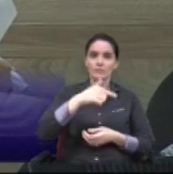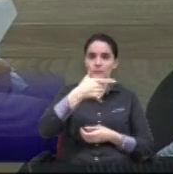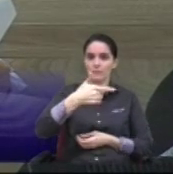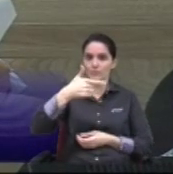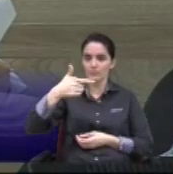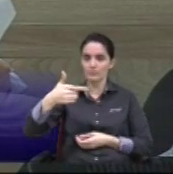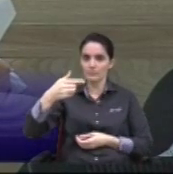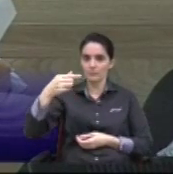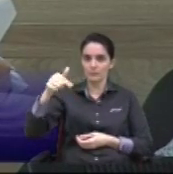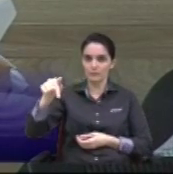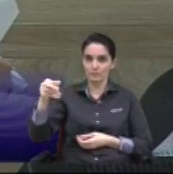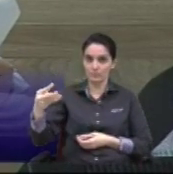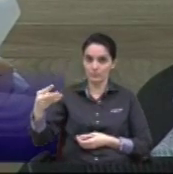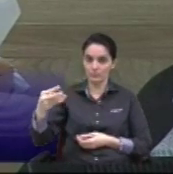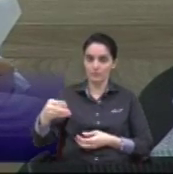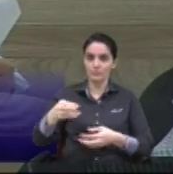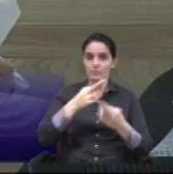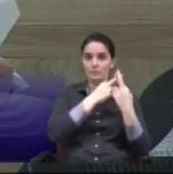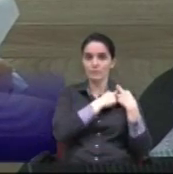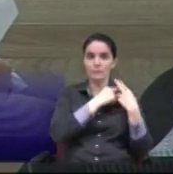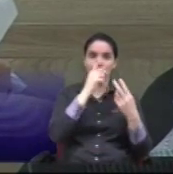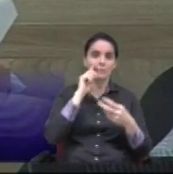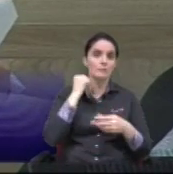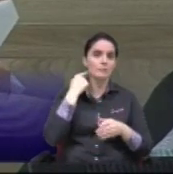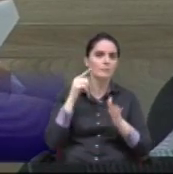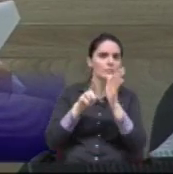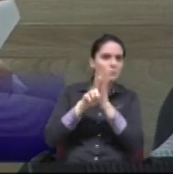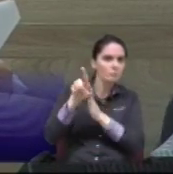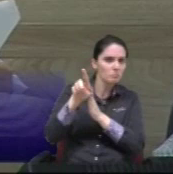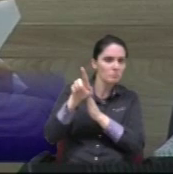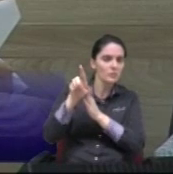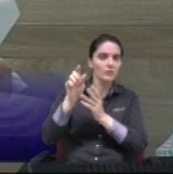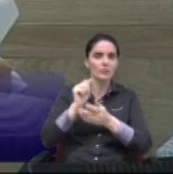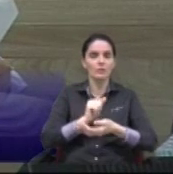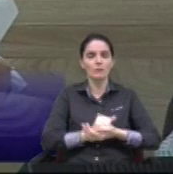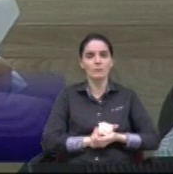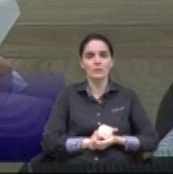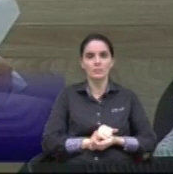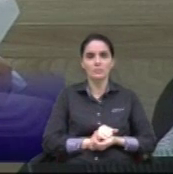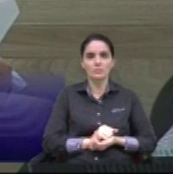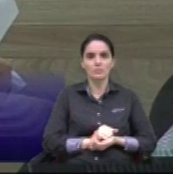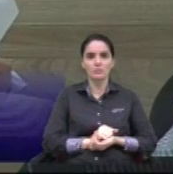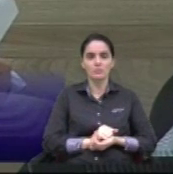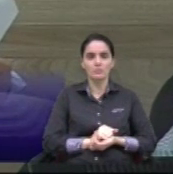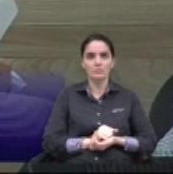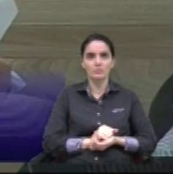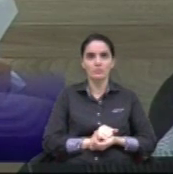3.273 de Vossa Senhoria, que questiona o governador Geraldo Alckmin